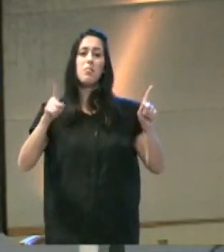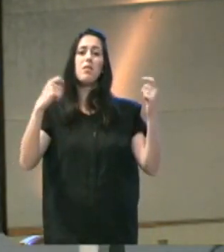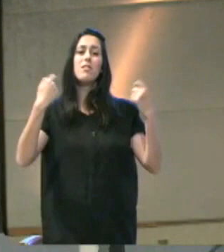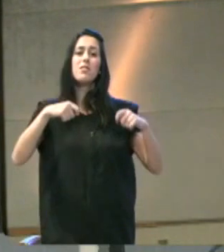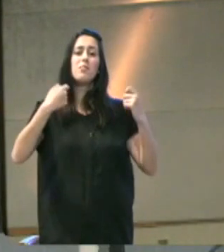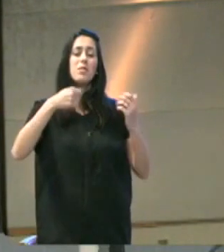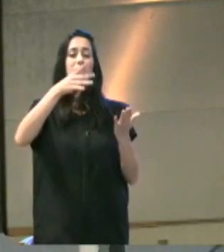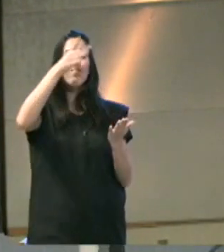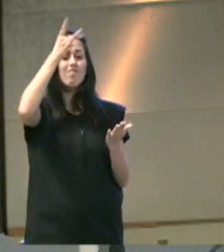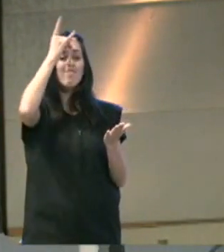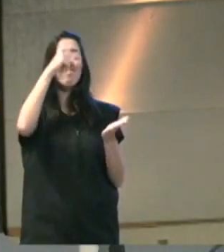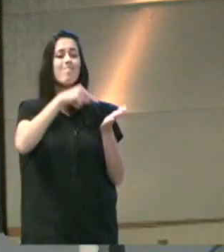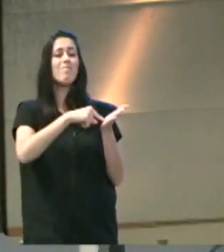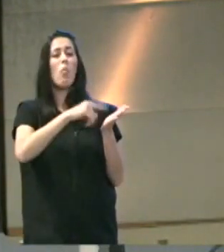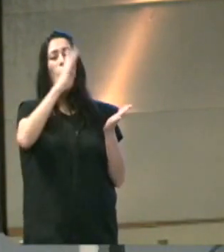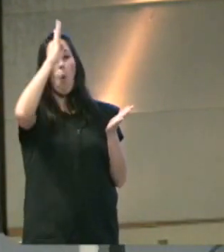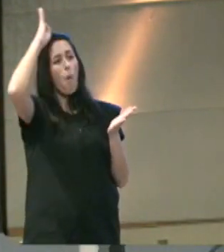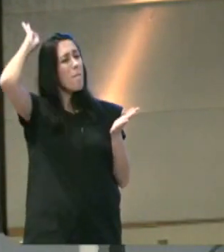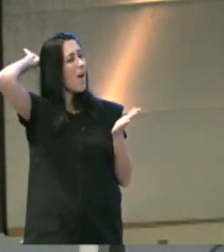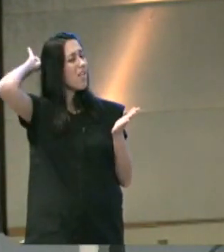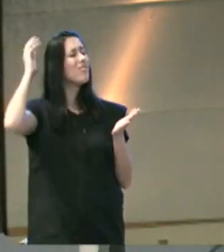livro de Romanos.